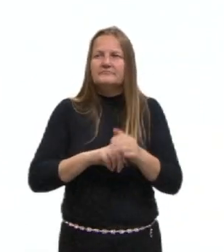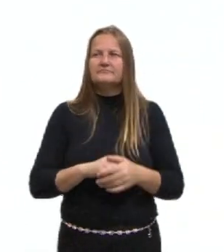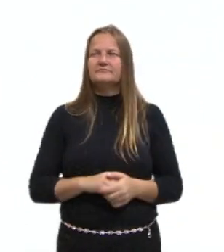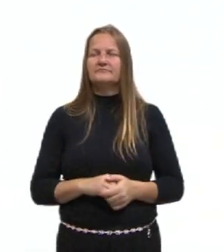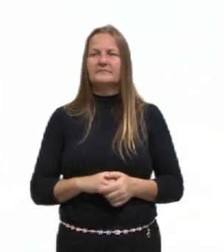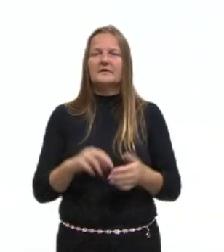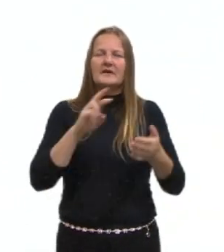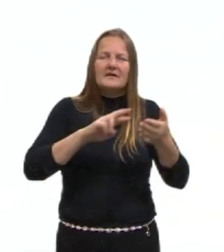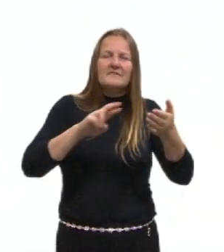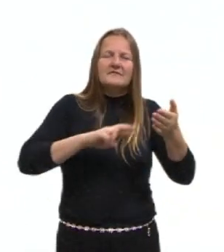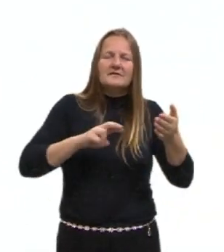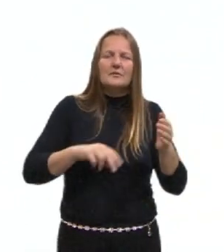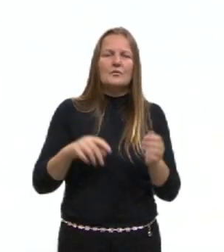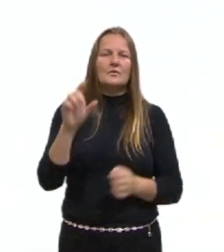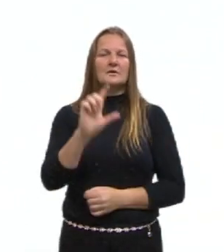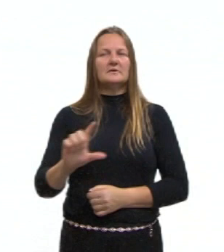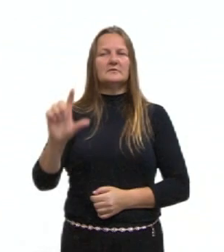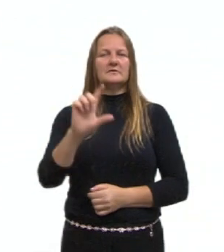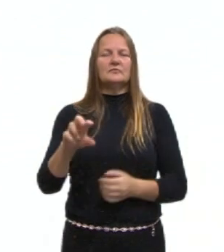revisão de literatura também,